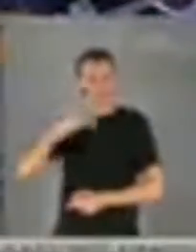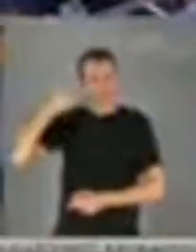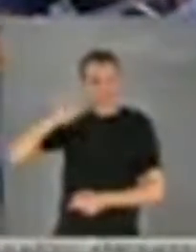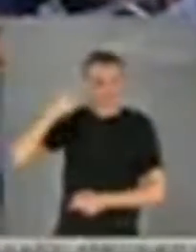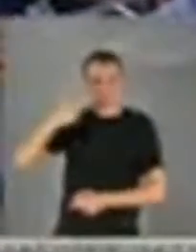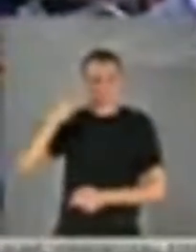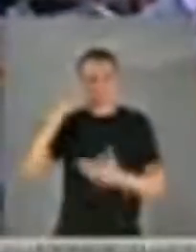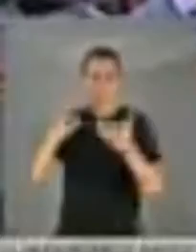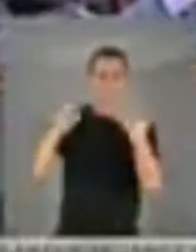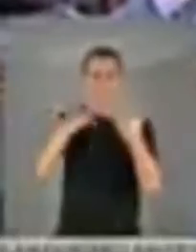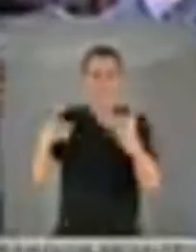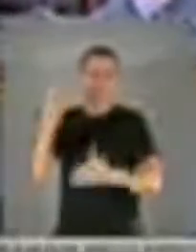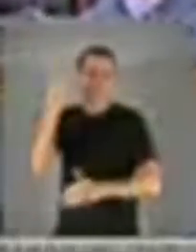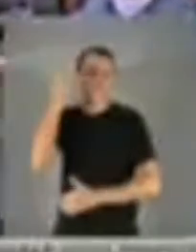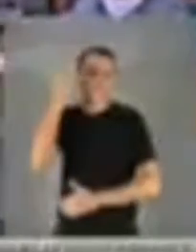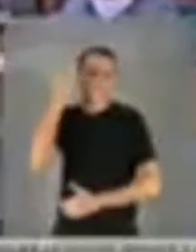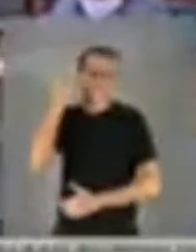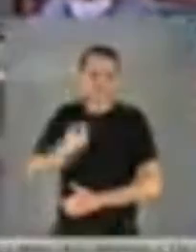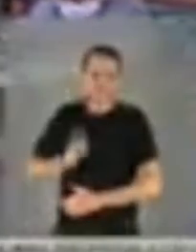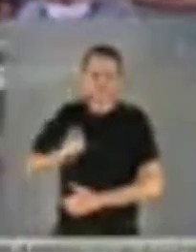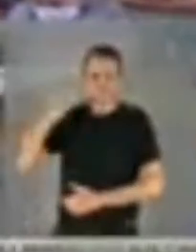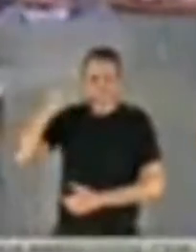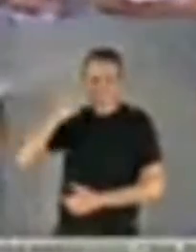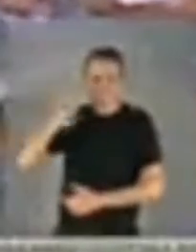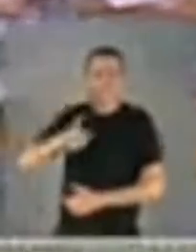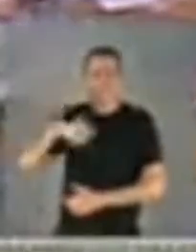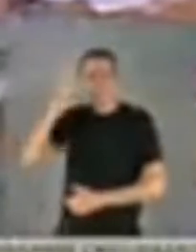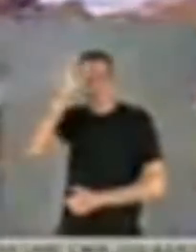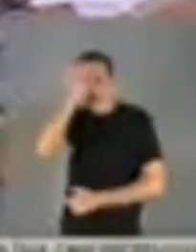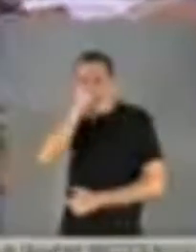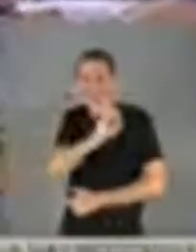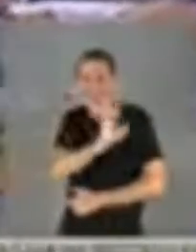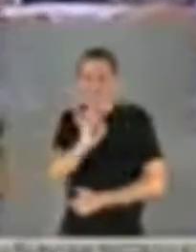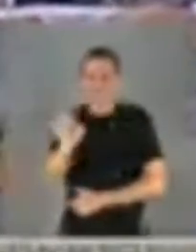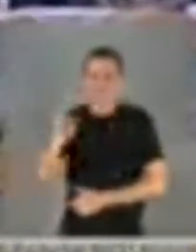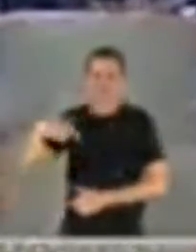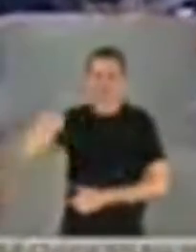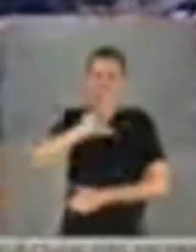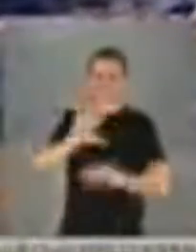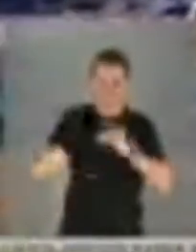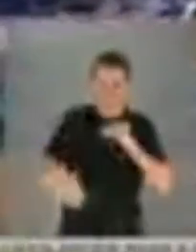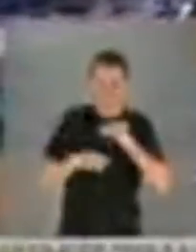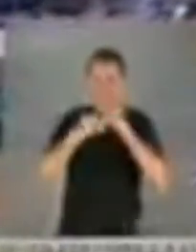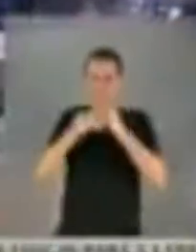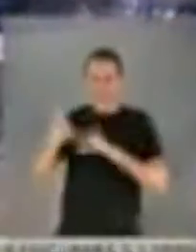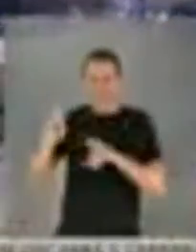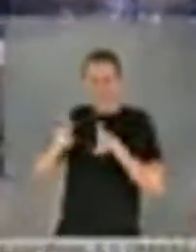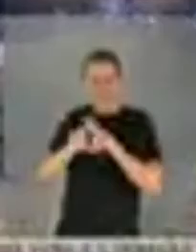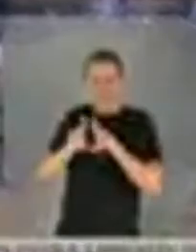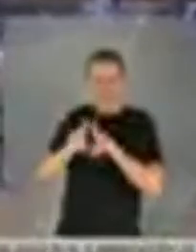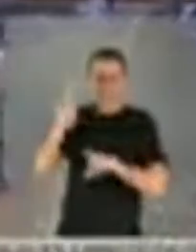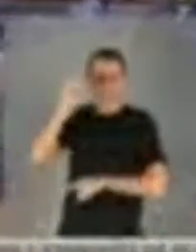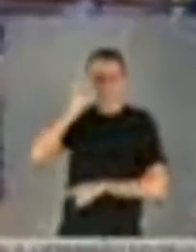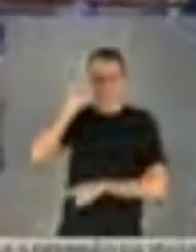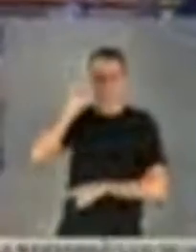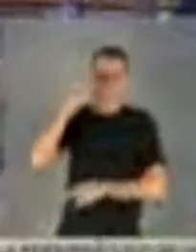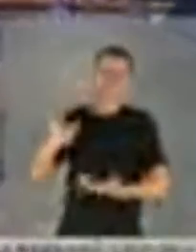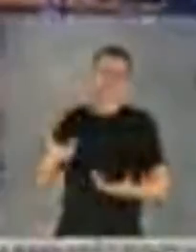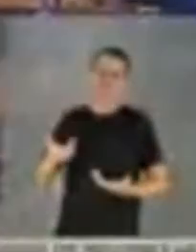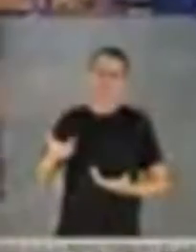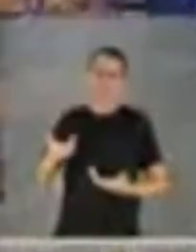isso é normal na vida política, e eu aprendo aqui com cada um de vocês todos os dias. Mas eu queria